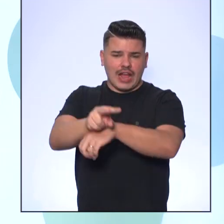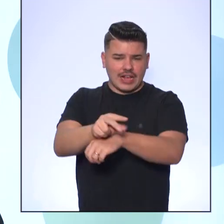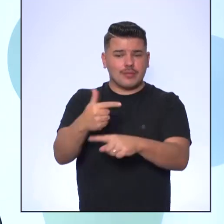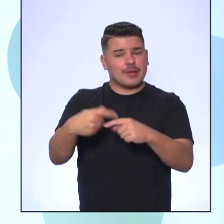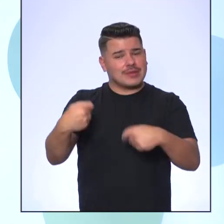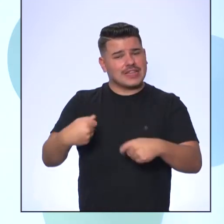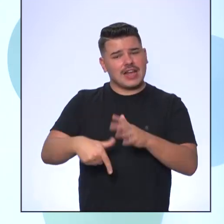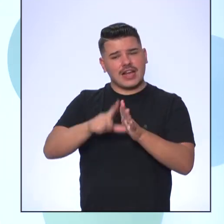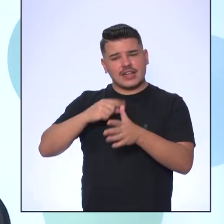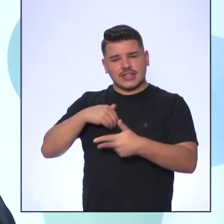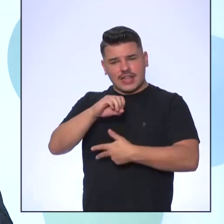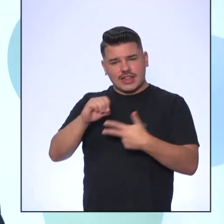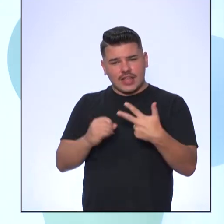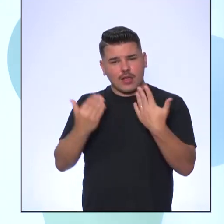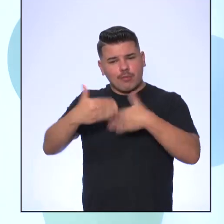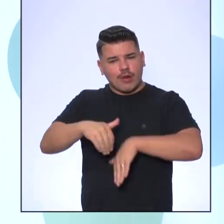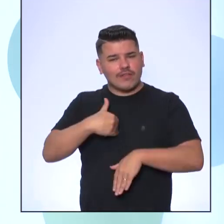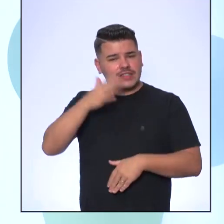nota que a gente fala assim,